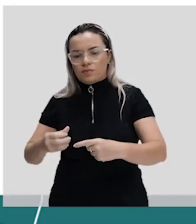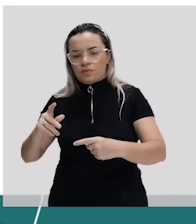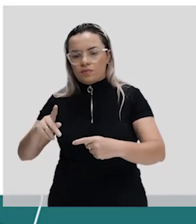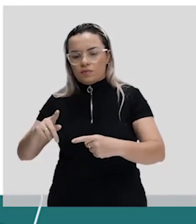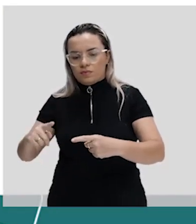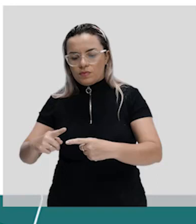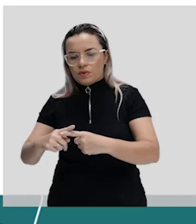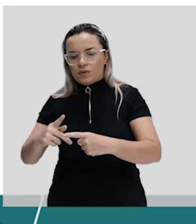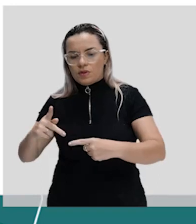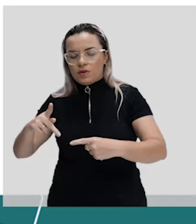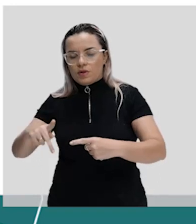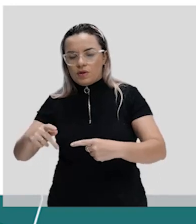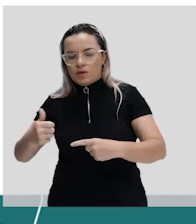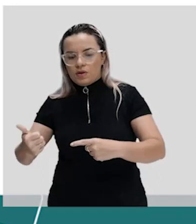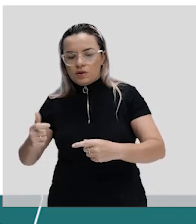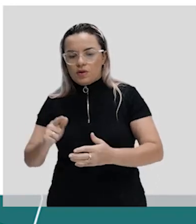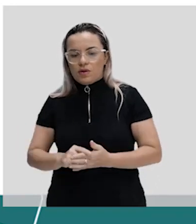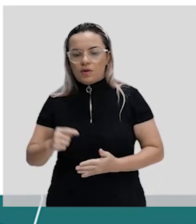do